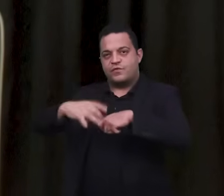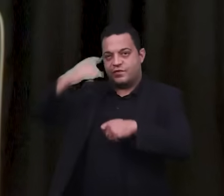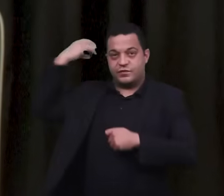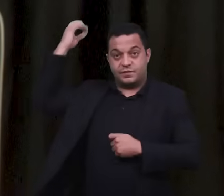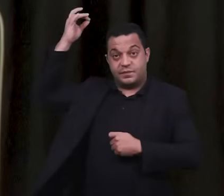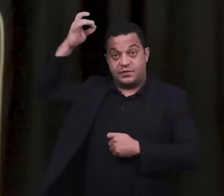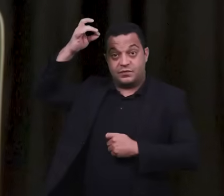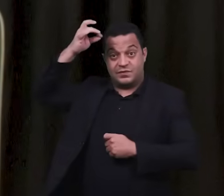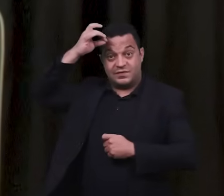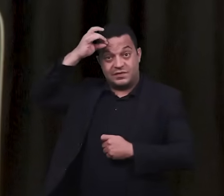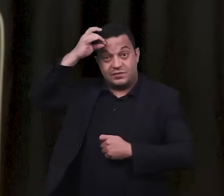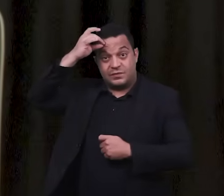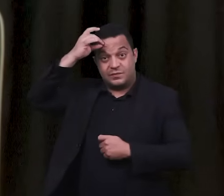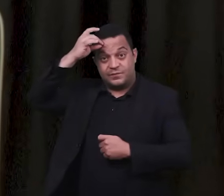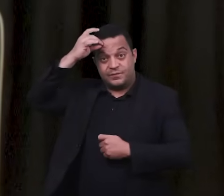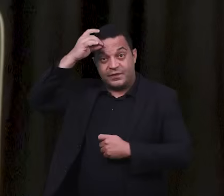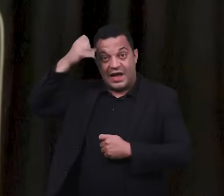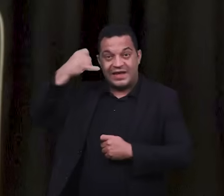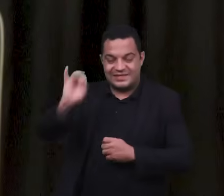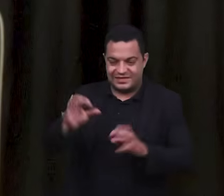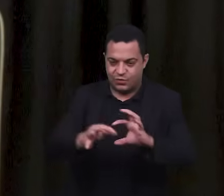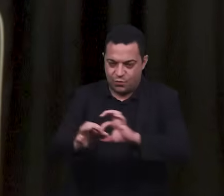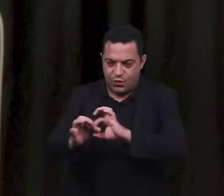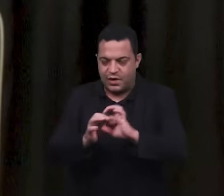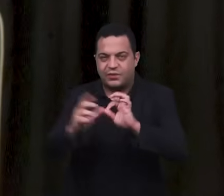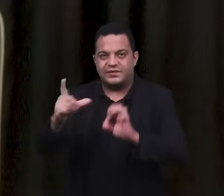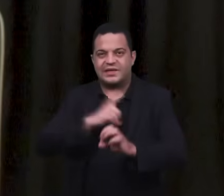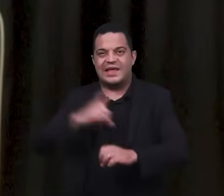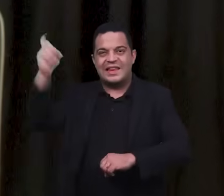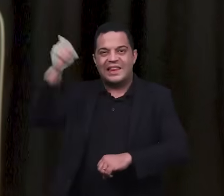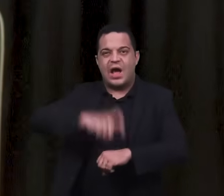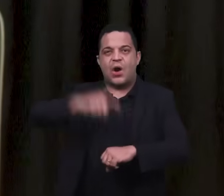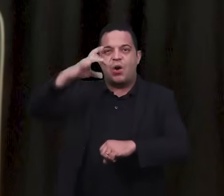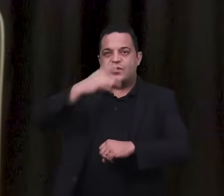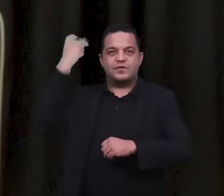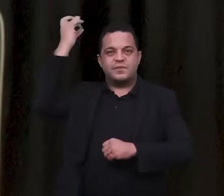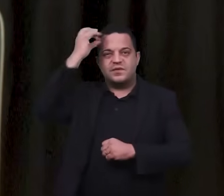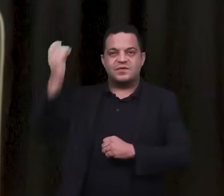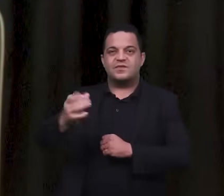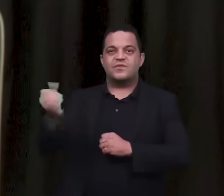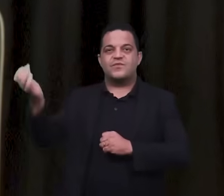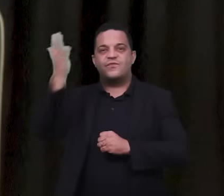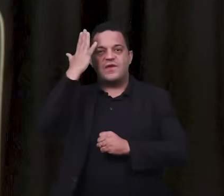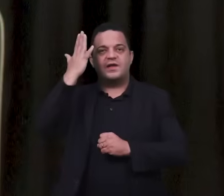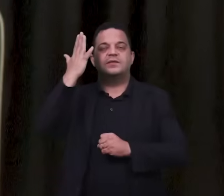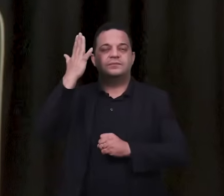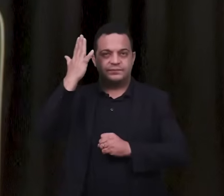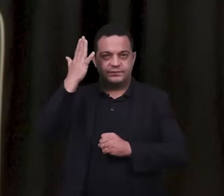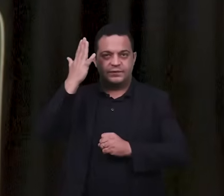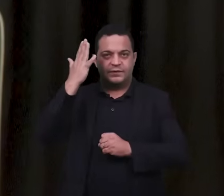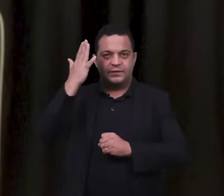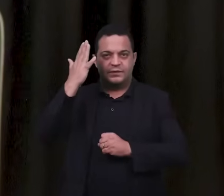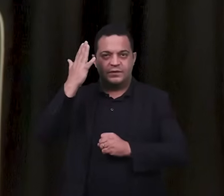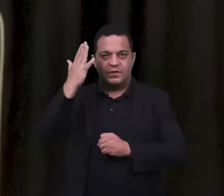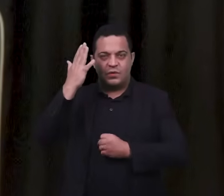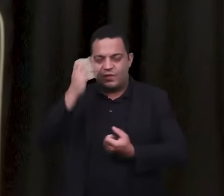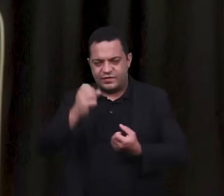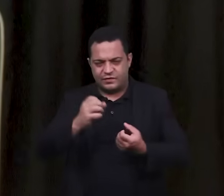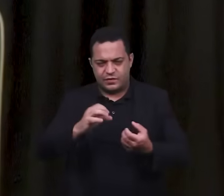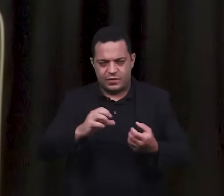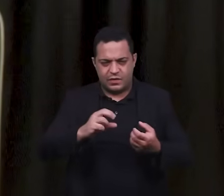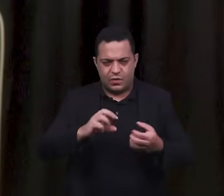jejum, imediatamente o texto diz assim, e disse o Espírito Santo. Exatamente. Então, isso é até sob o ponto de